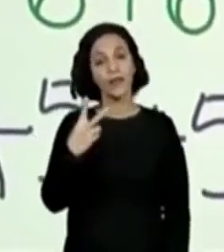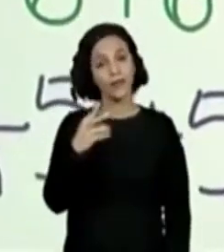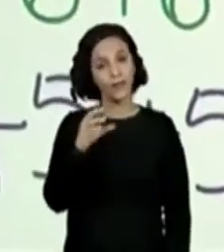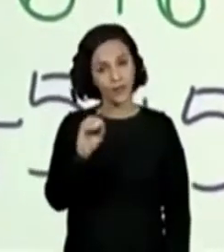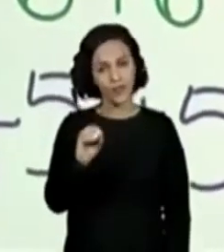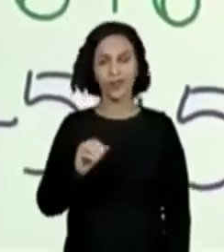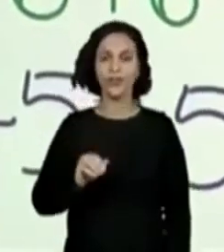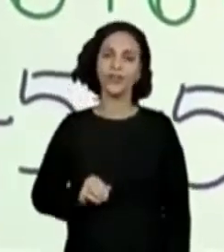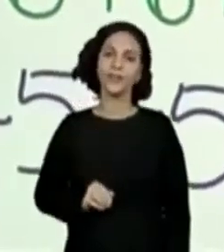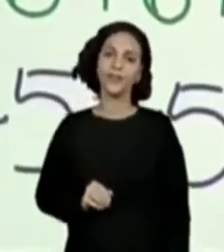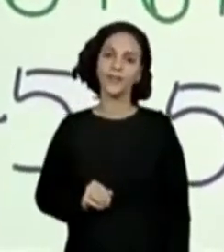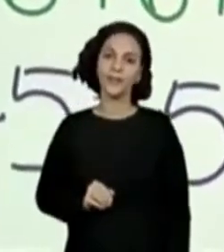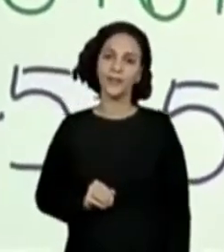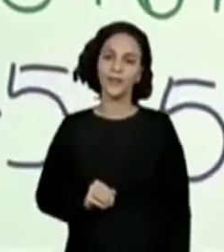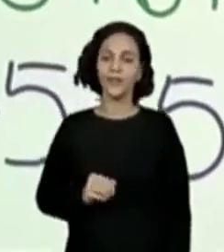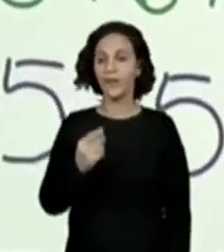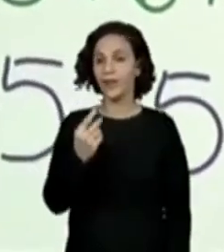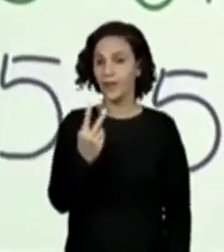20,